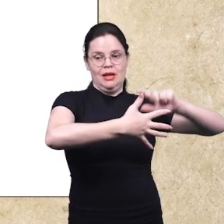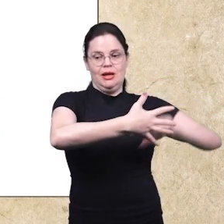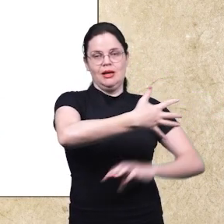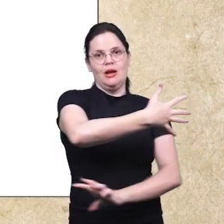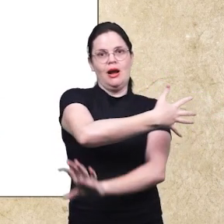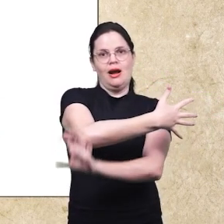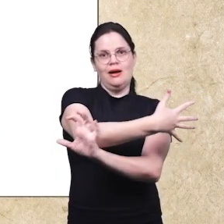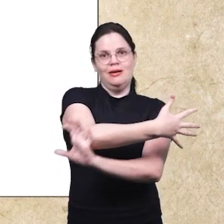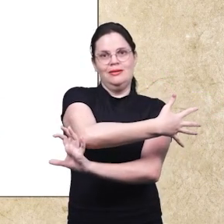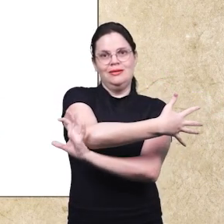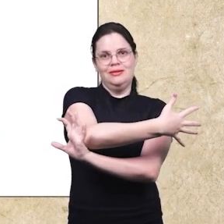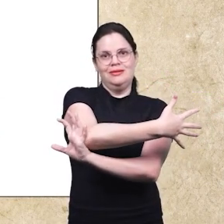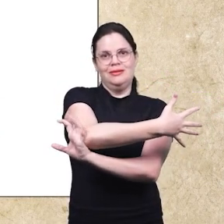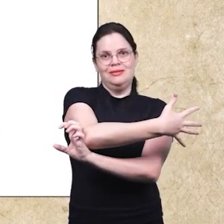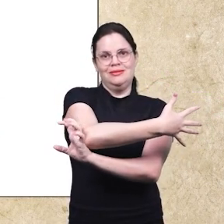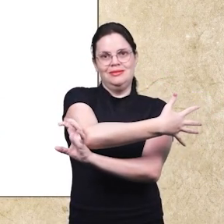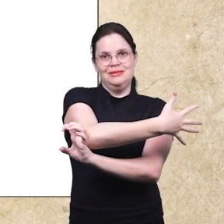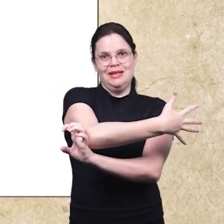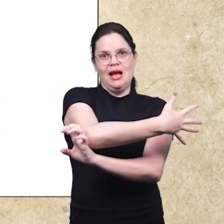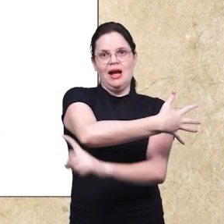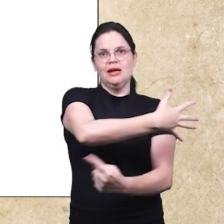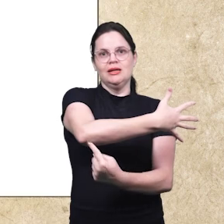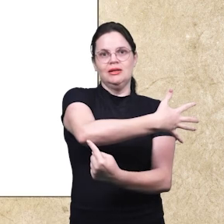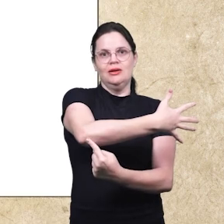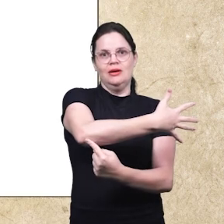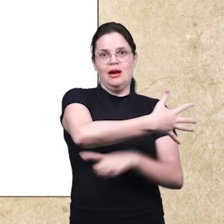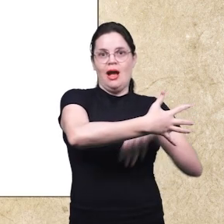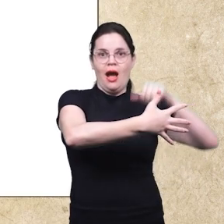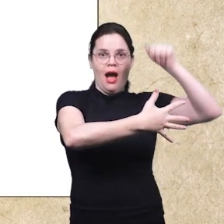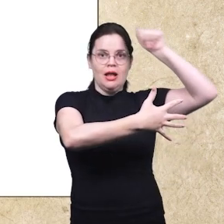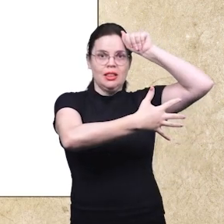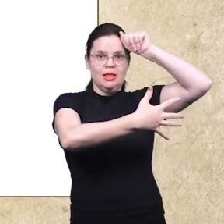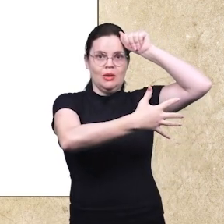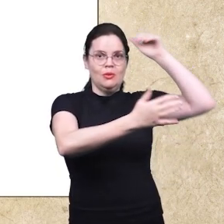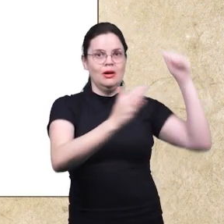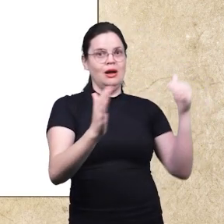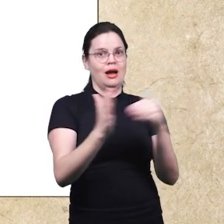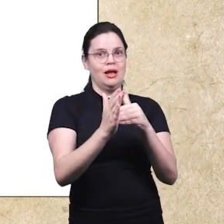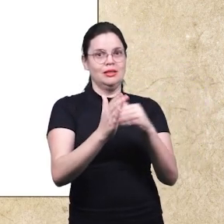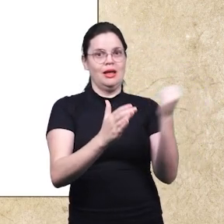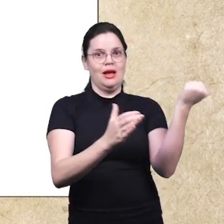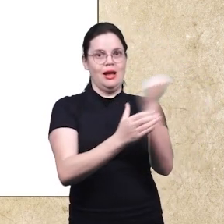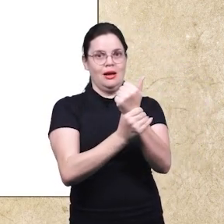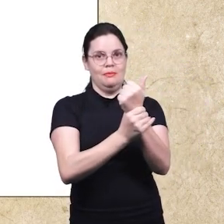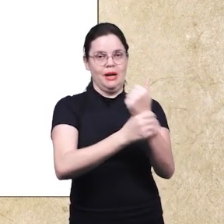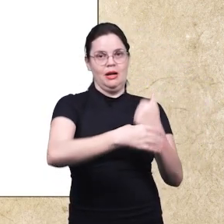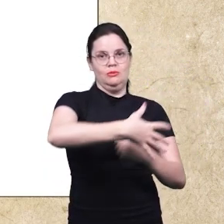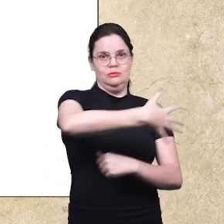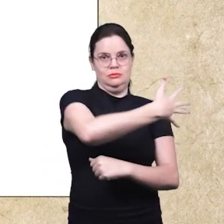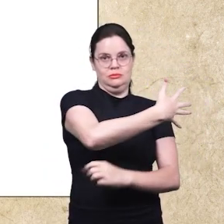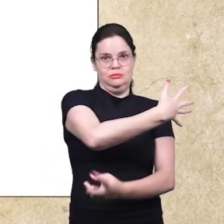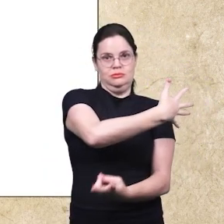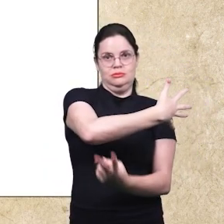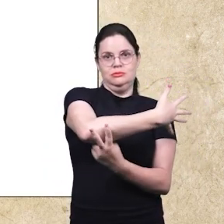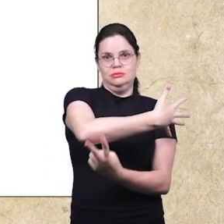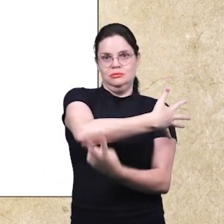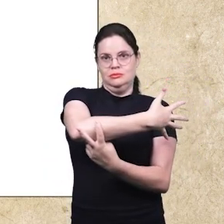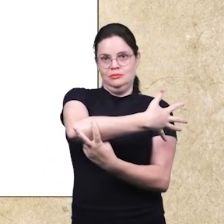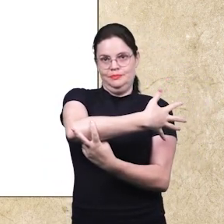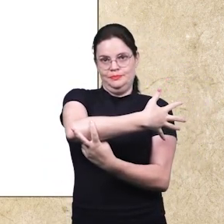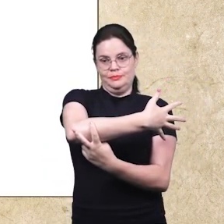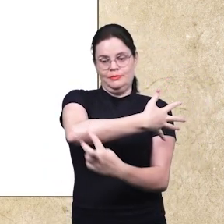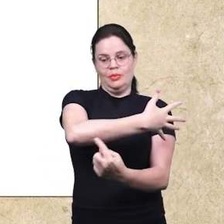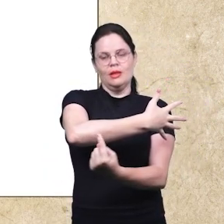raízes delas vêm desde Adão e Abraão. E em Moisés foi feito o